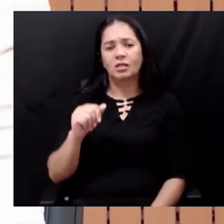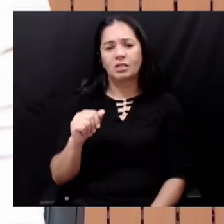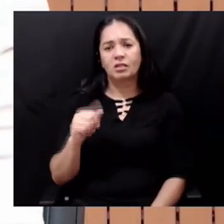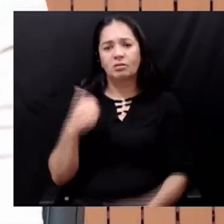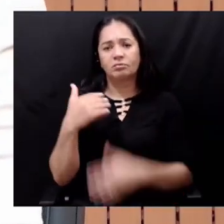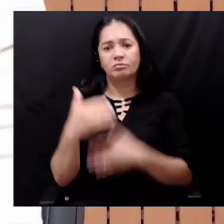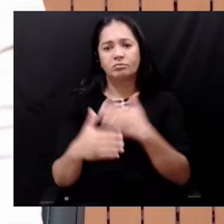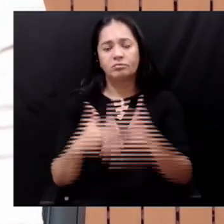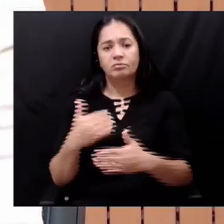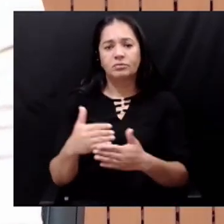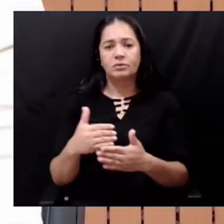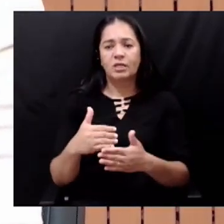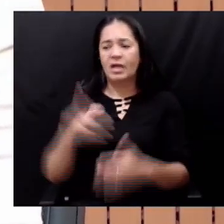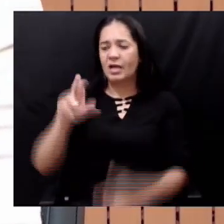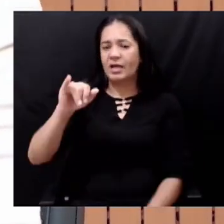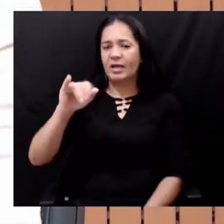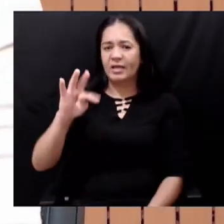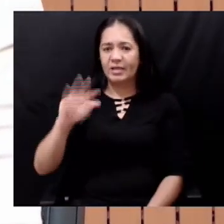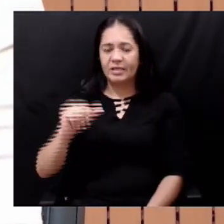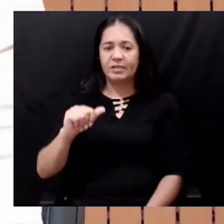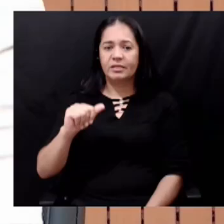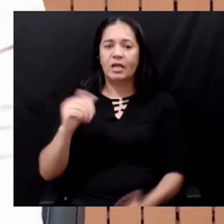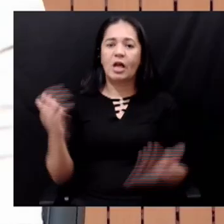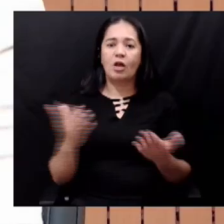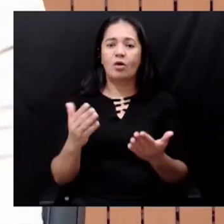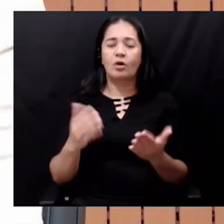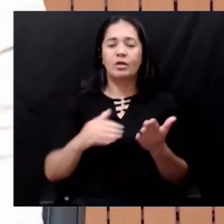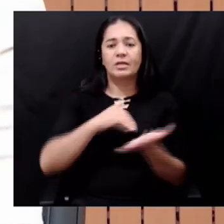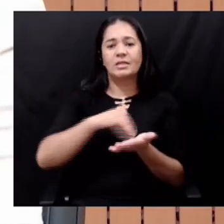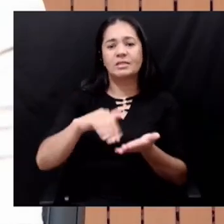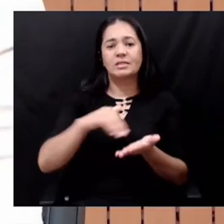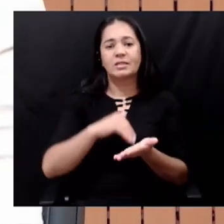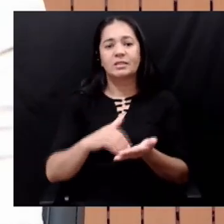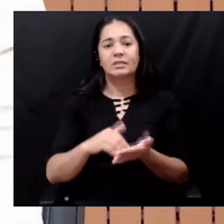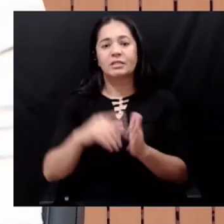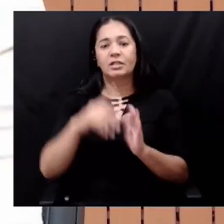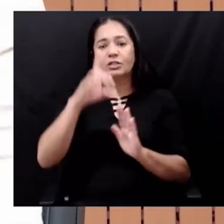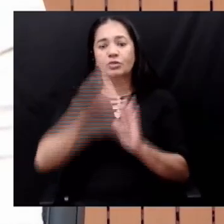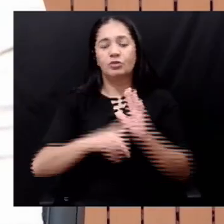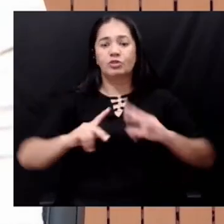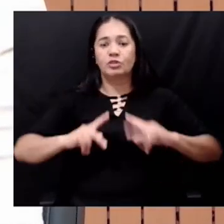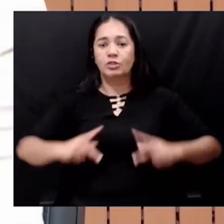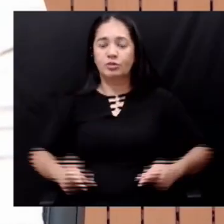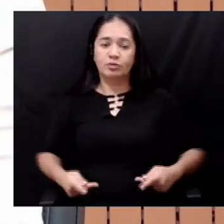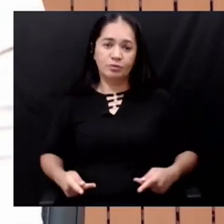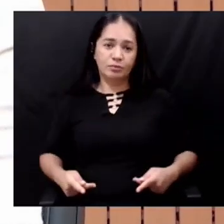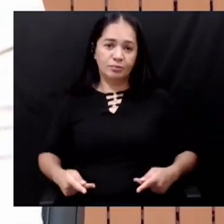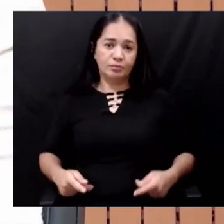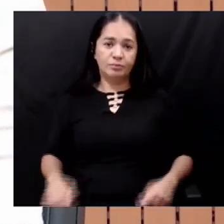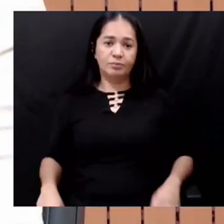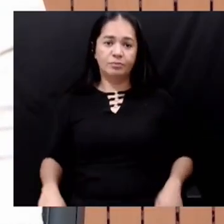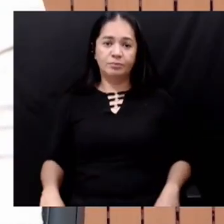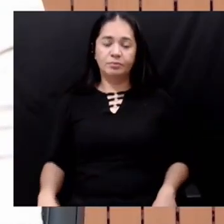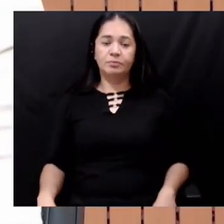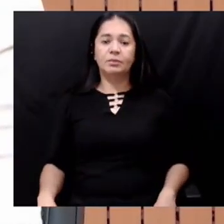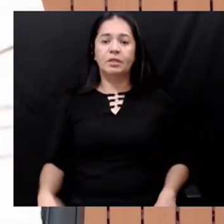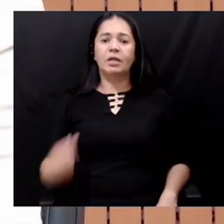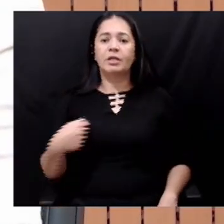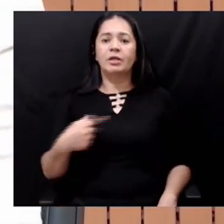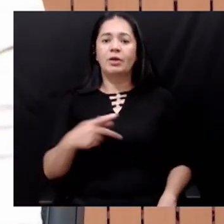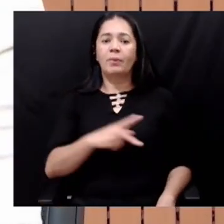Ministério dos Direitos Humanos, que organizou, e à época eu era presidente da ABPN, da Associação Brasileira de Pesquisadores